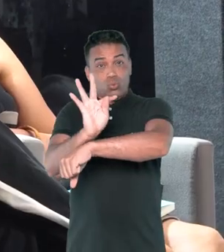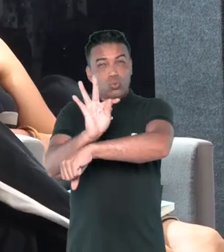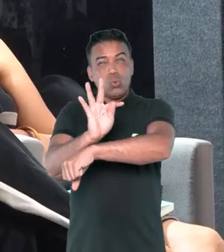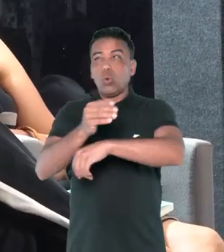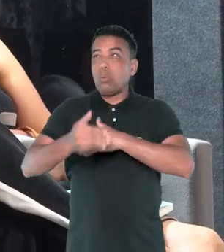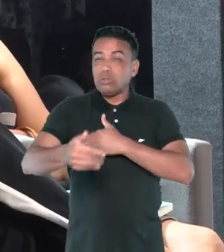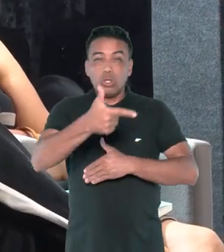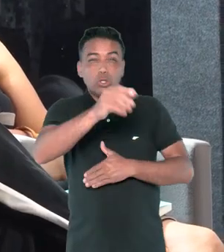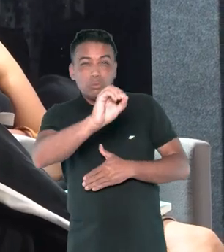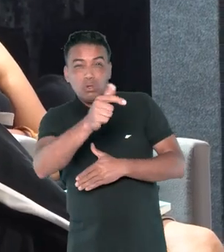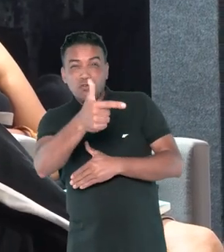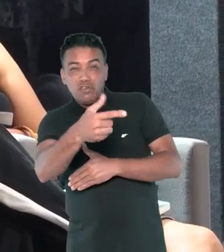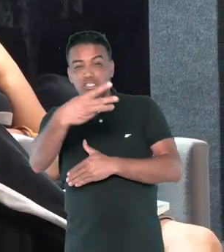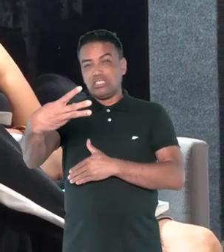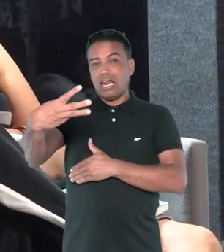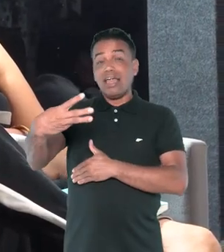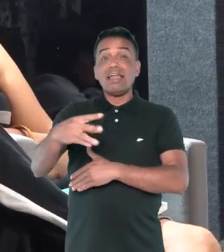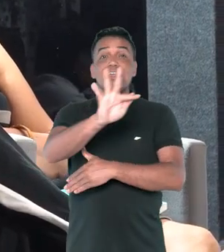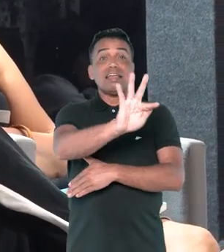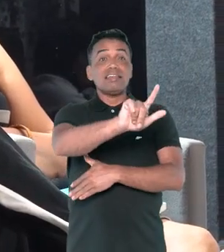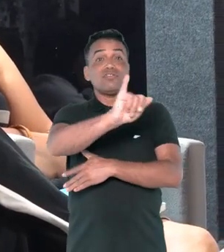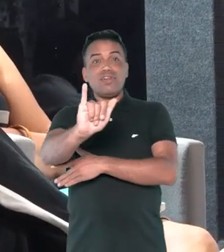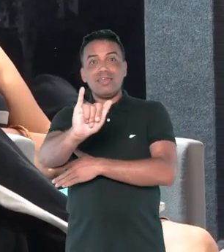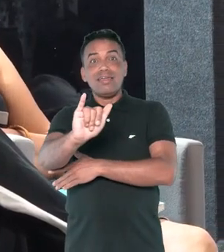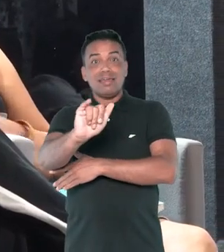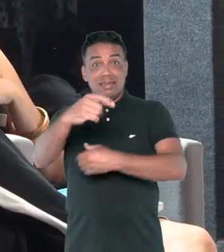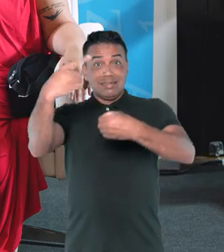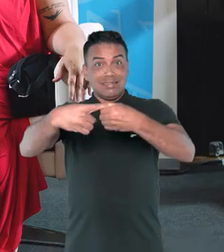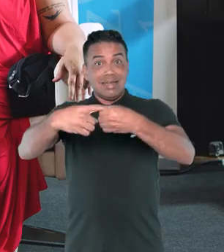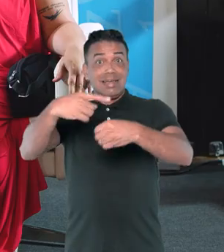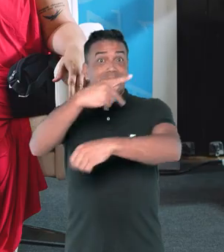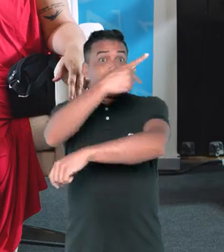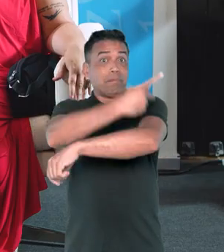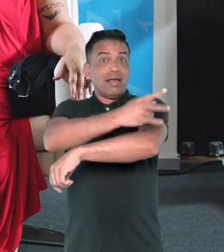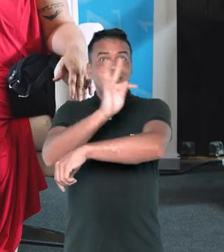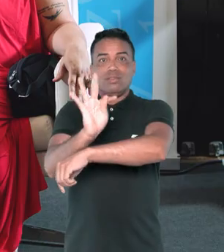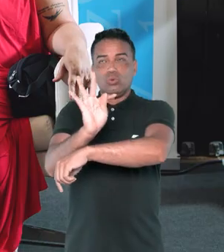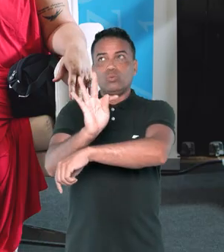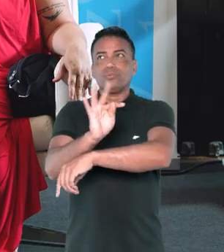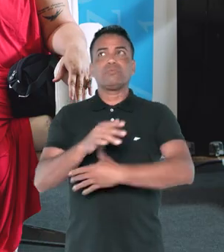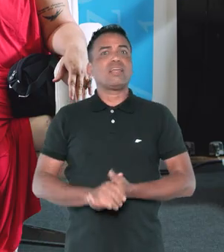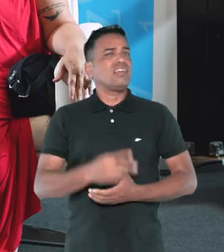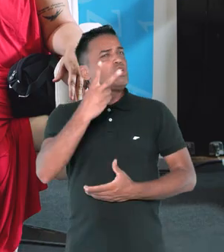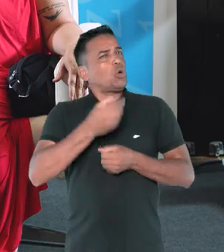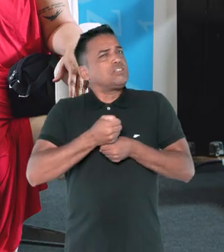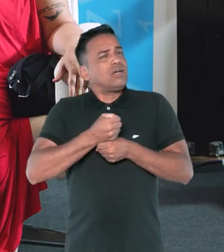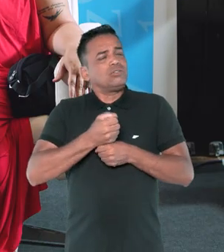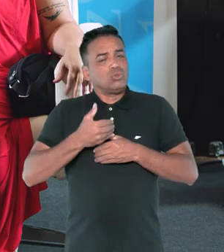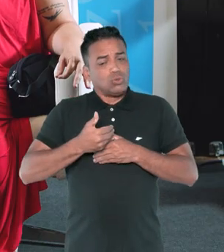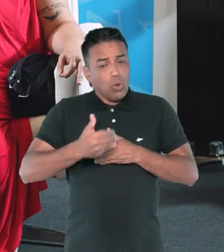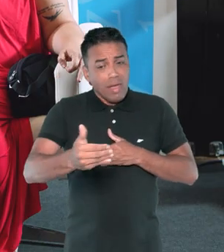em 2023 com o Flip em Paracatu. E há 2 anos, né, a gente começa essa segunda